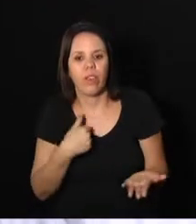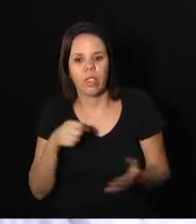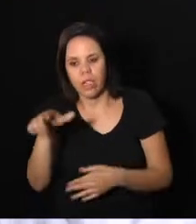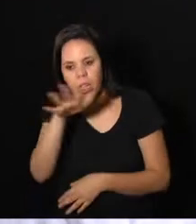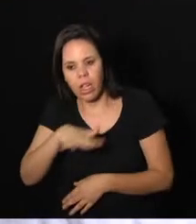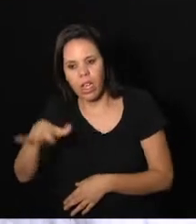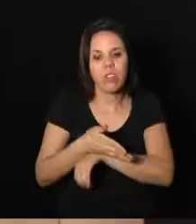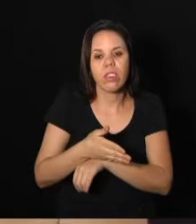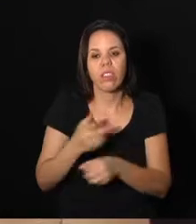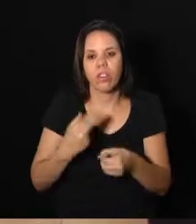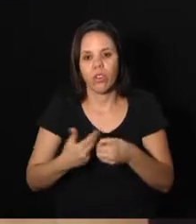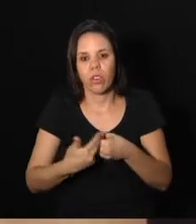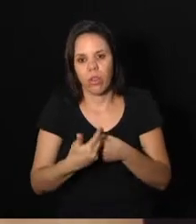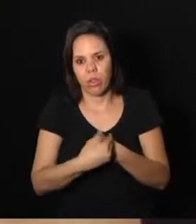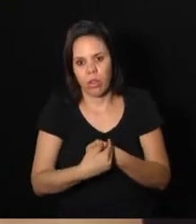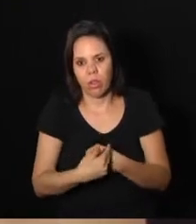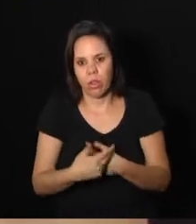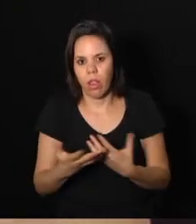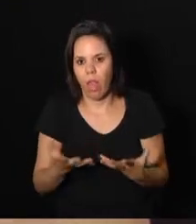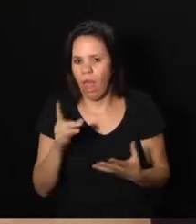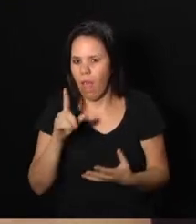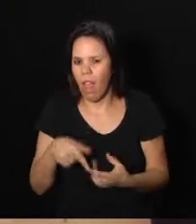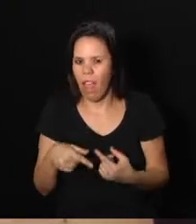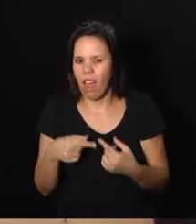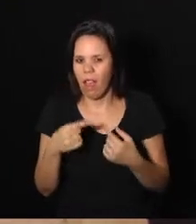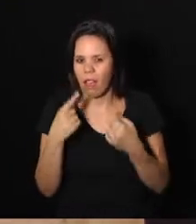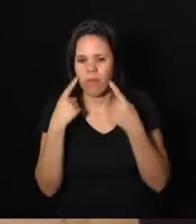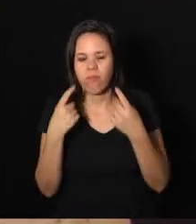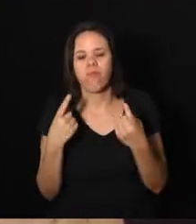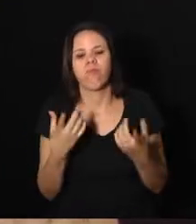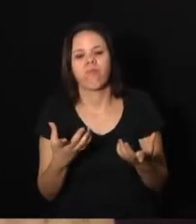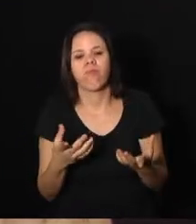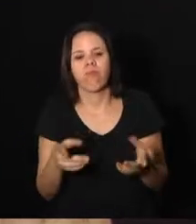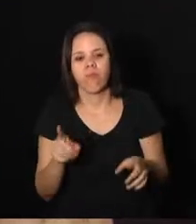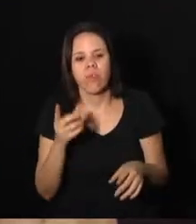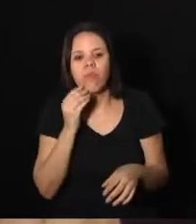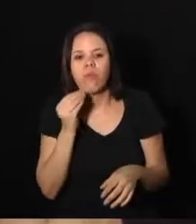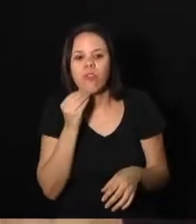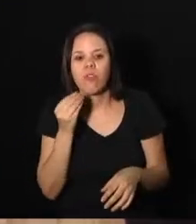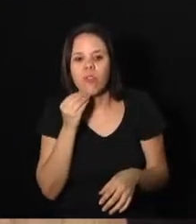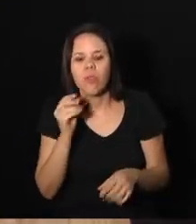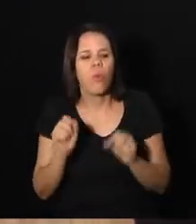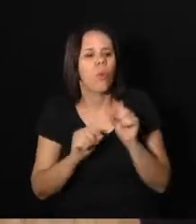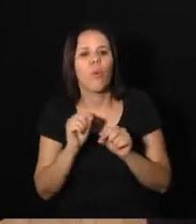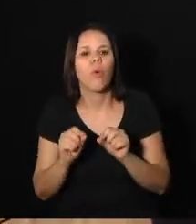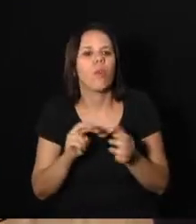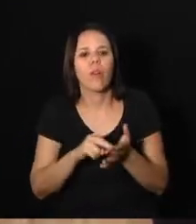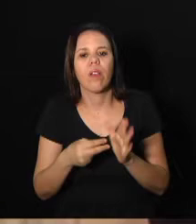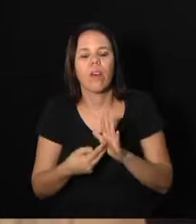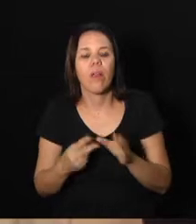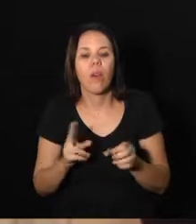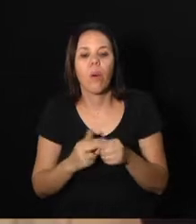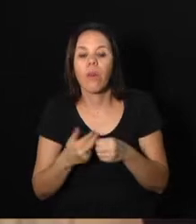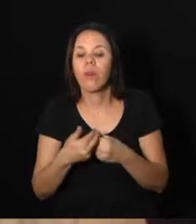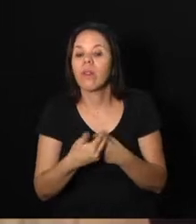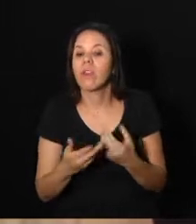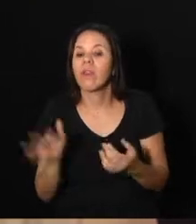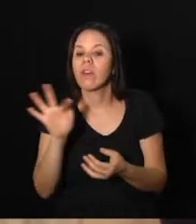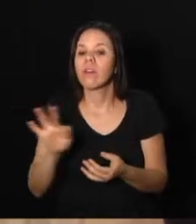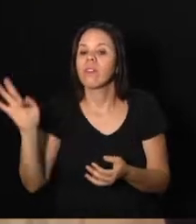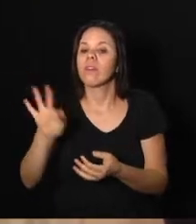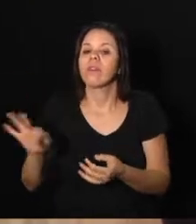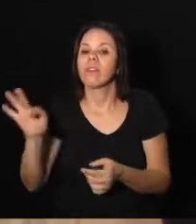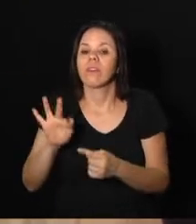de engenharia de alimentos. É muito interessante, né, que eles tenham a oportunidade de conhecer o que é a Unicamp, porque a maioria